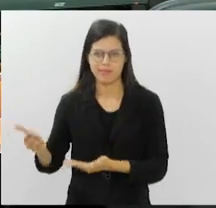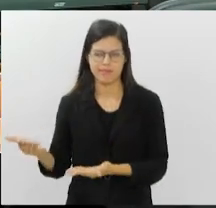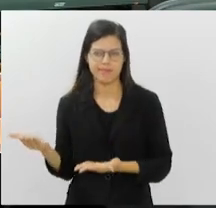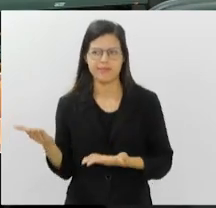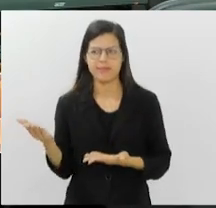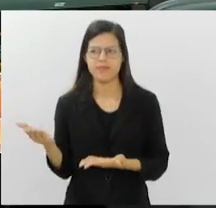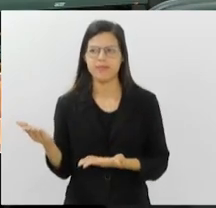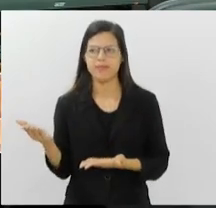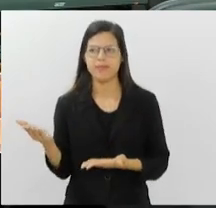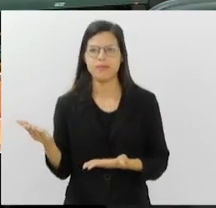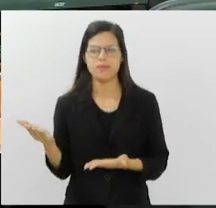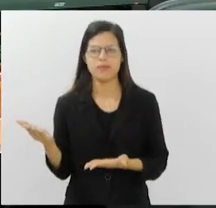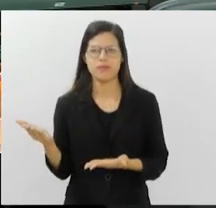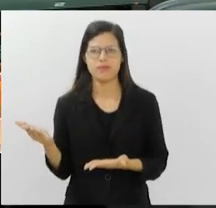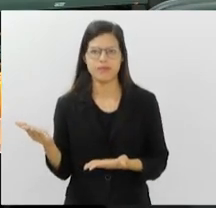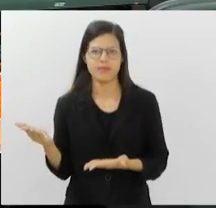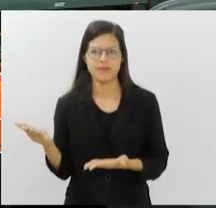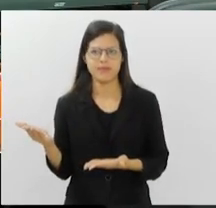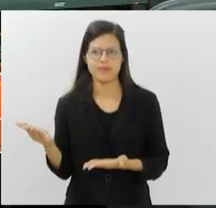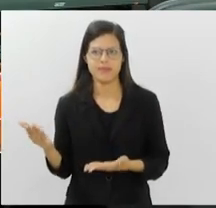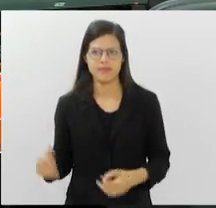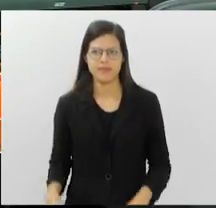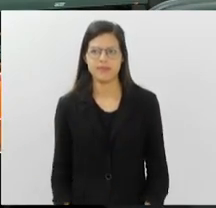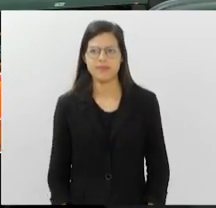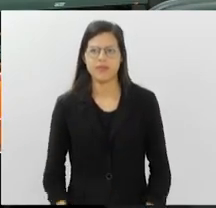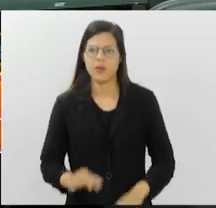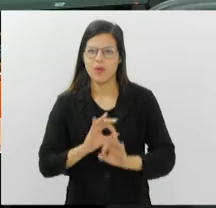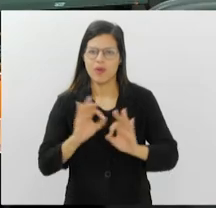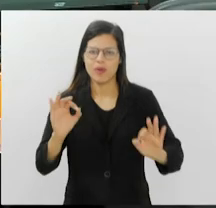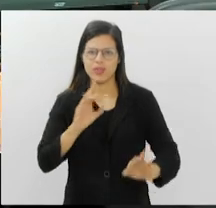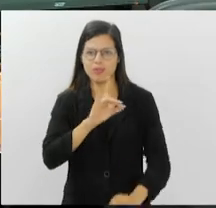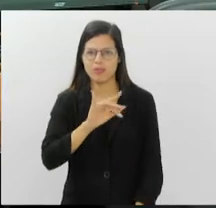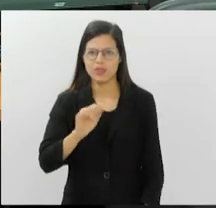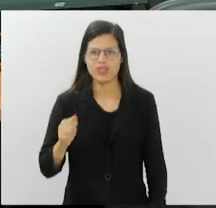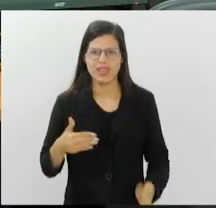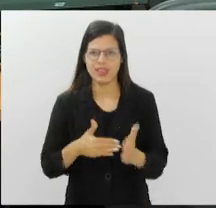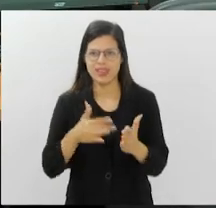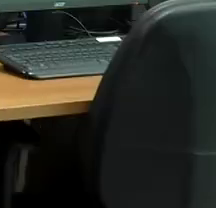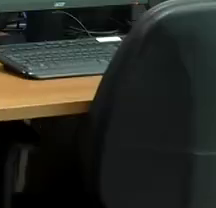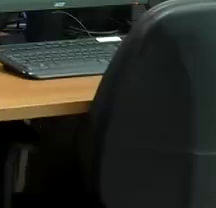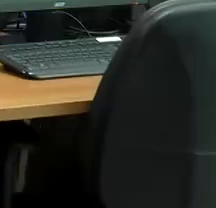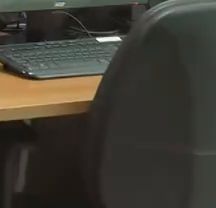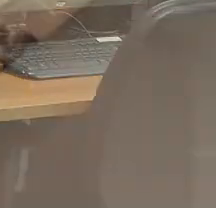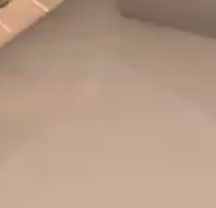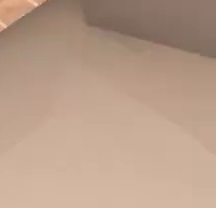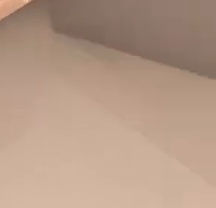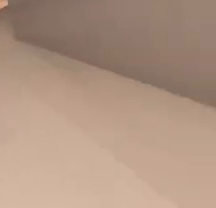tvalerj@alerj.rj.gov.br. Um ótimo dia para você e até amanhã!